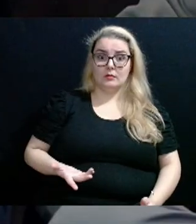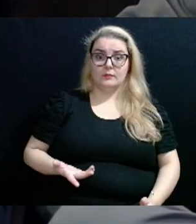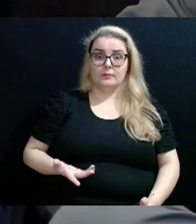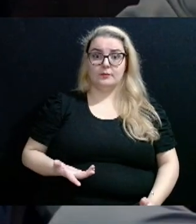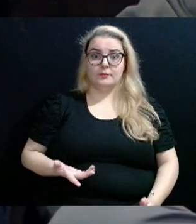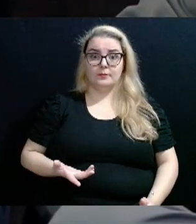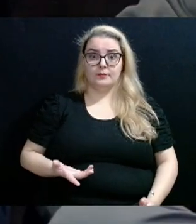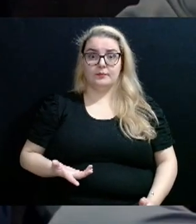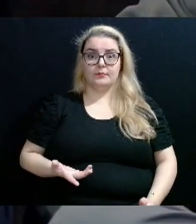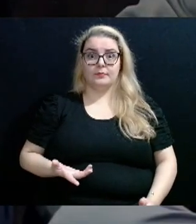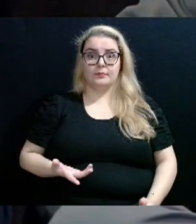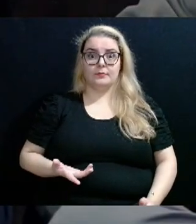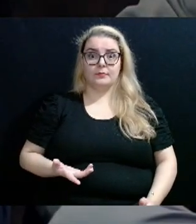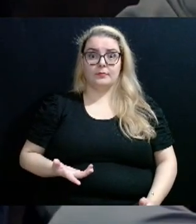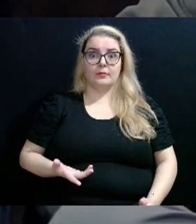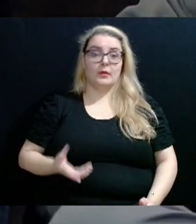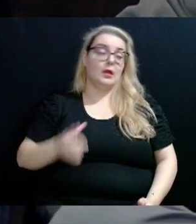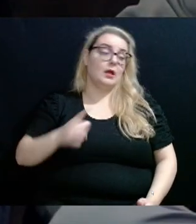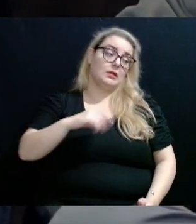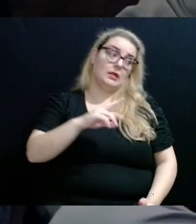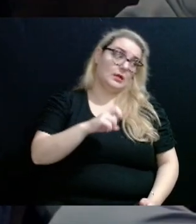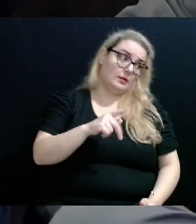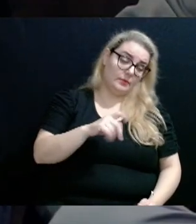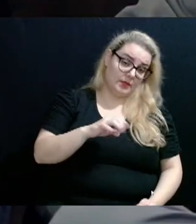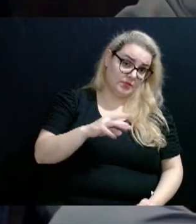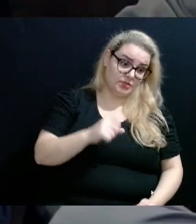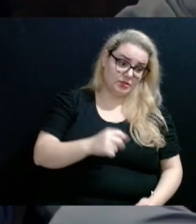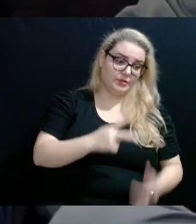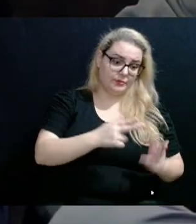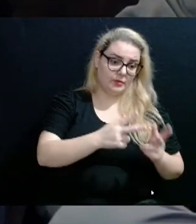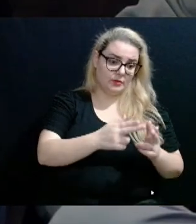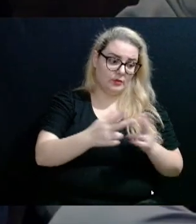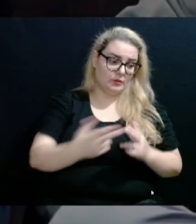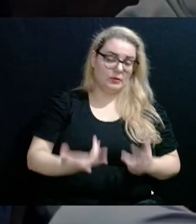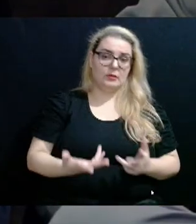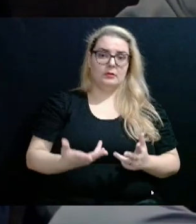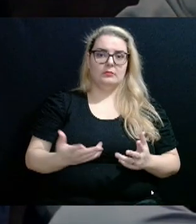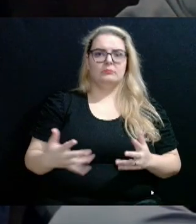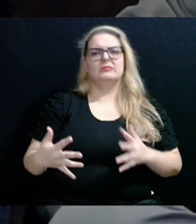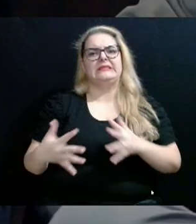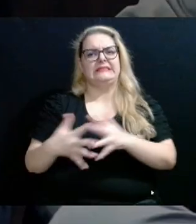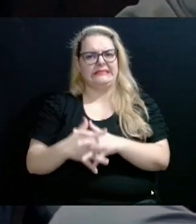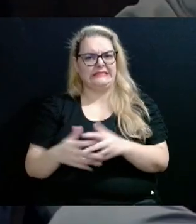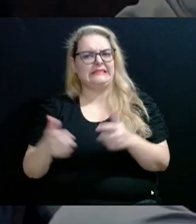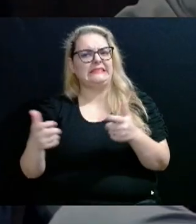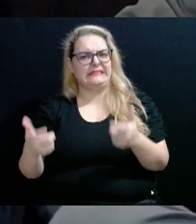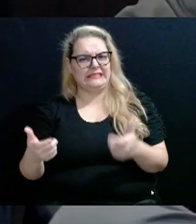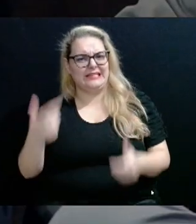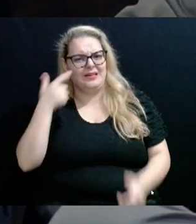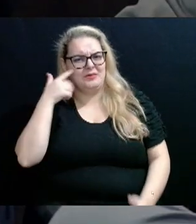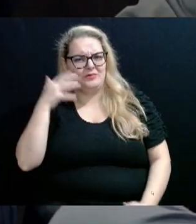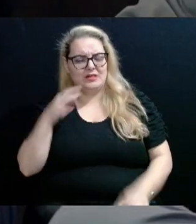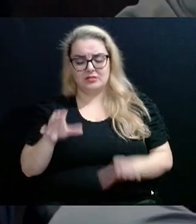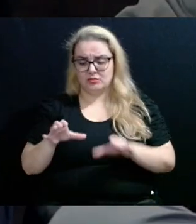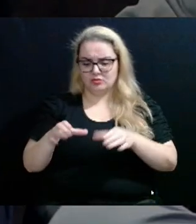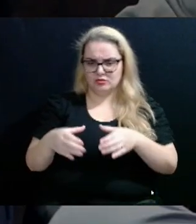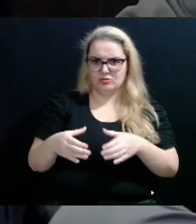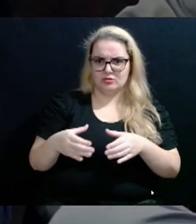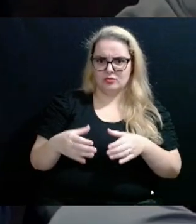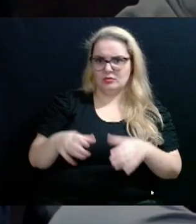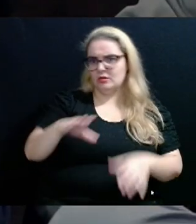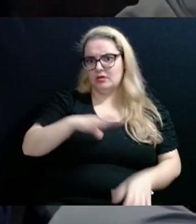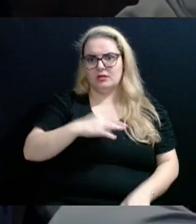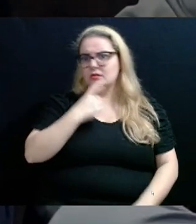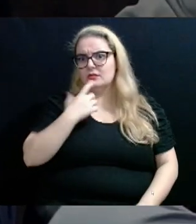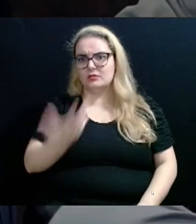repetidas, Uhum. mas sempre acaba virando uma confusão muito grande, né? Você imagina um grupo em Campinas com 200,